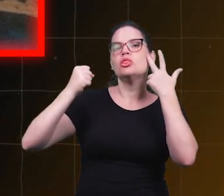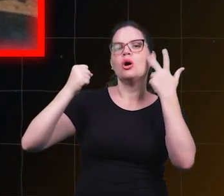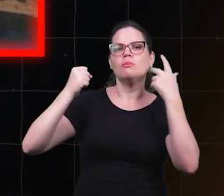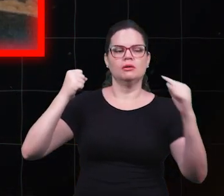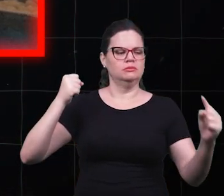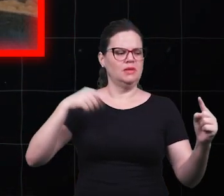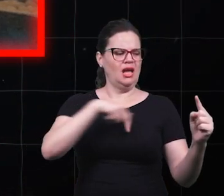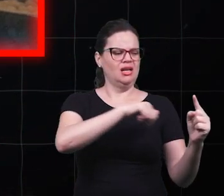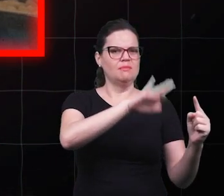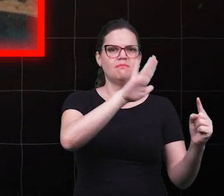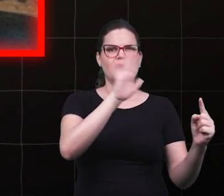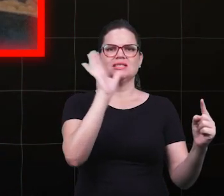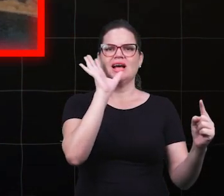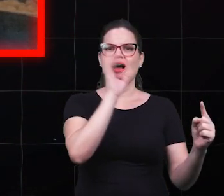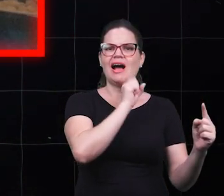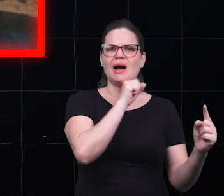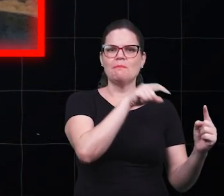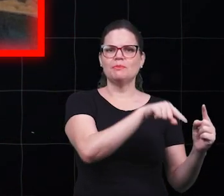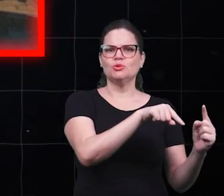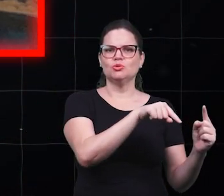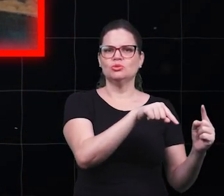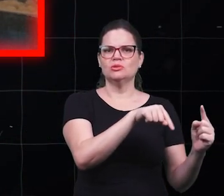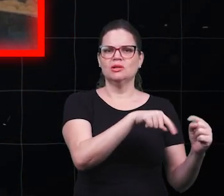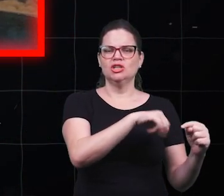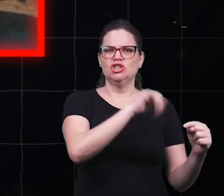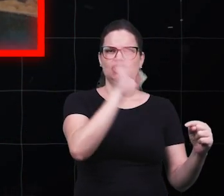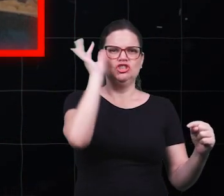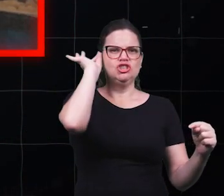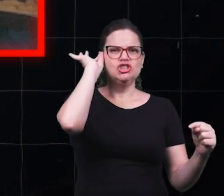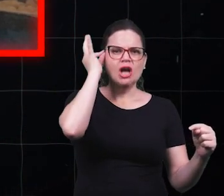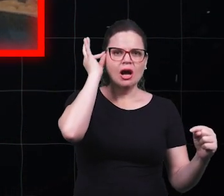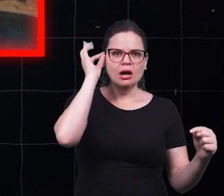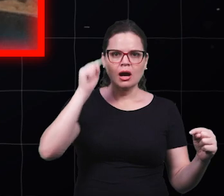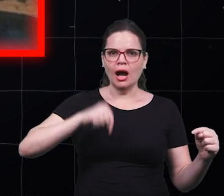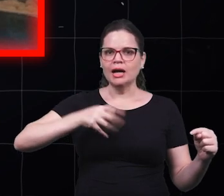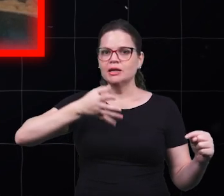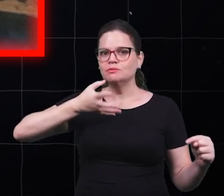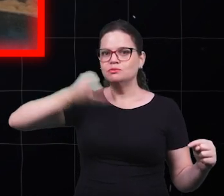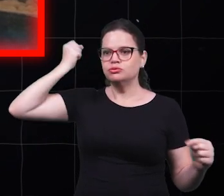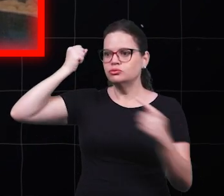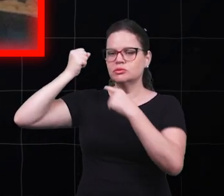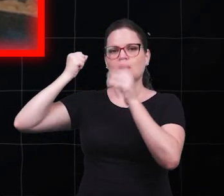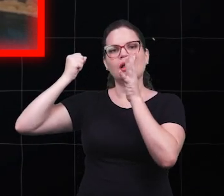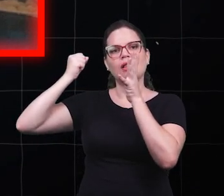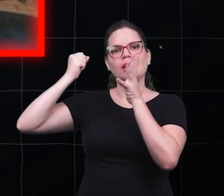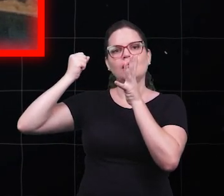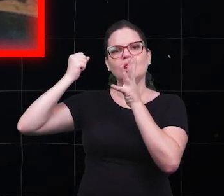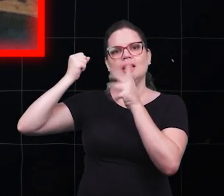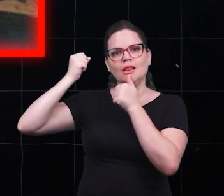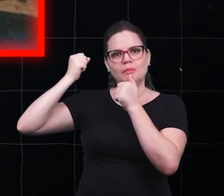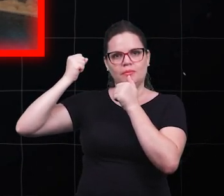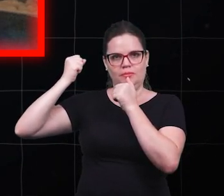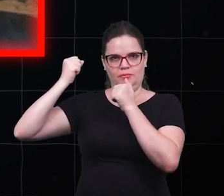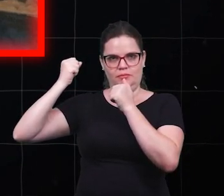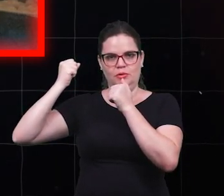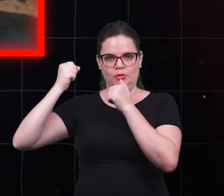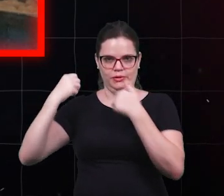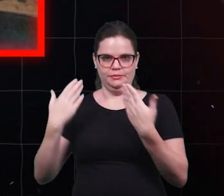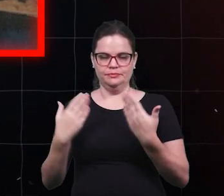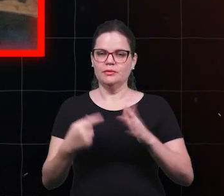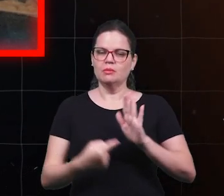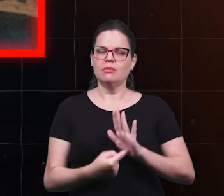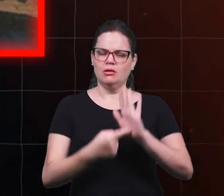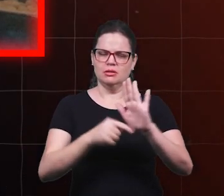o tempo e o espaço são variáveis dependendo da velocidade do observador.